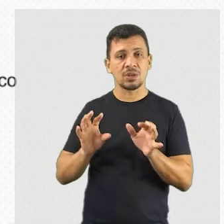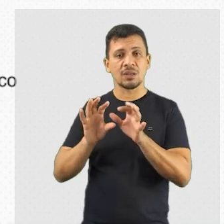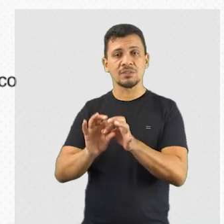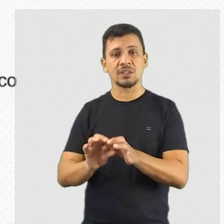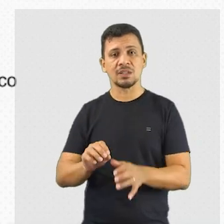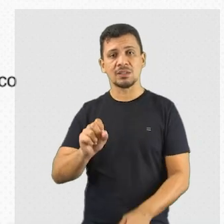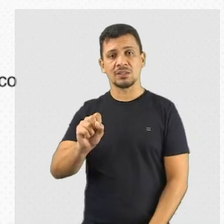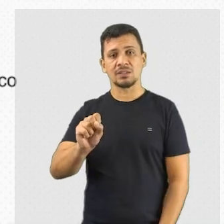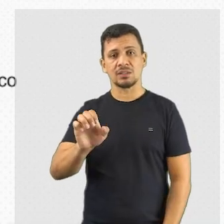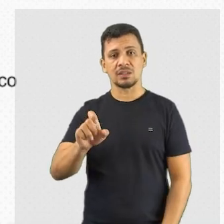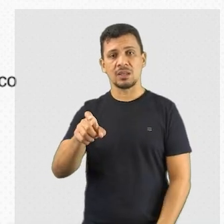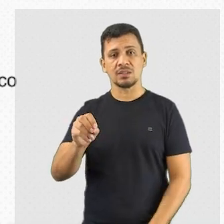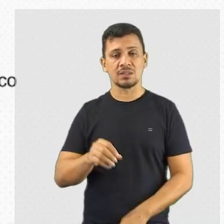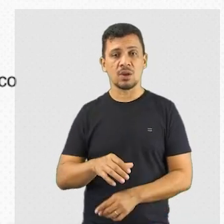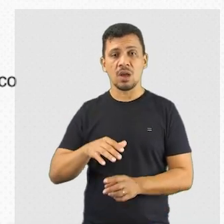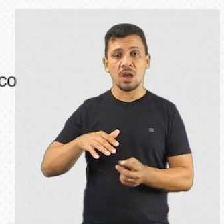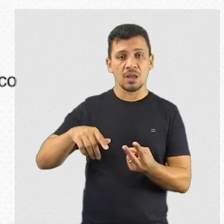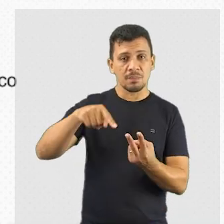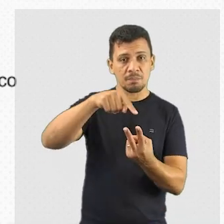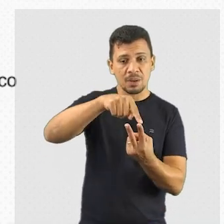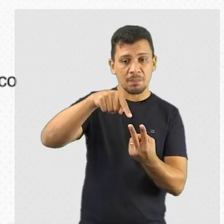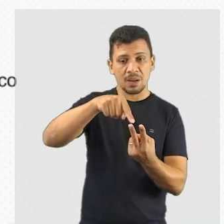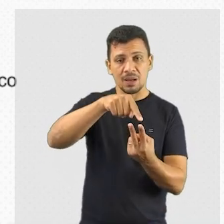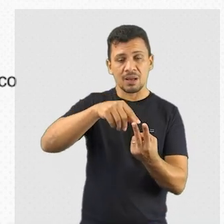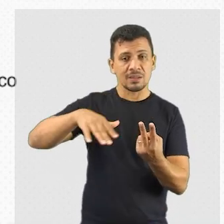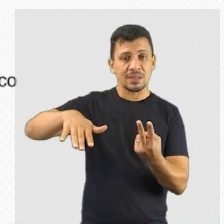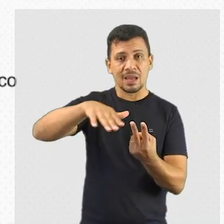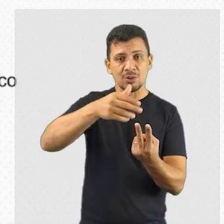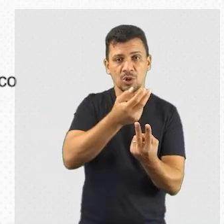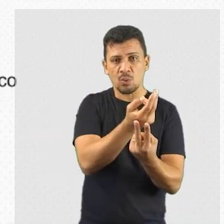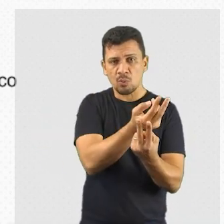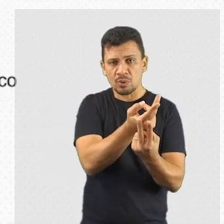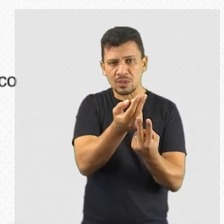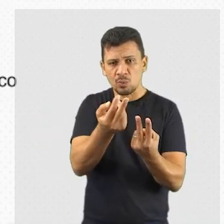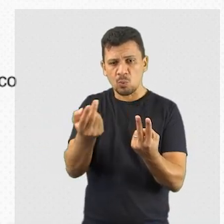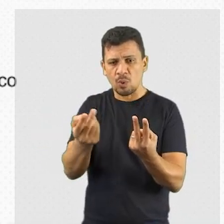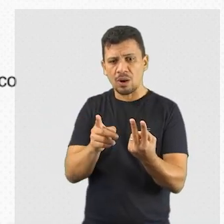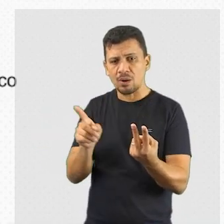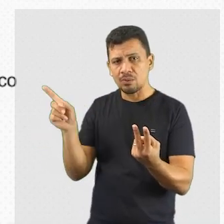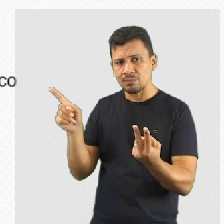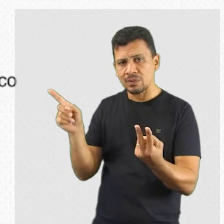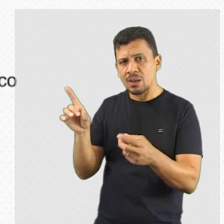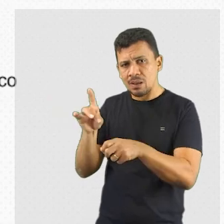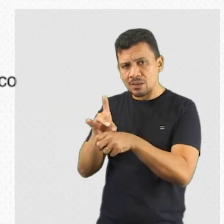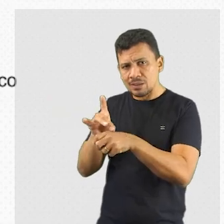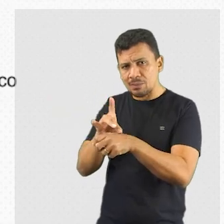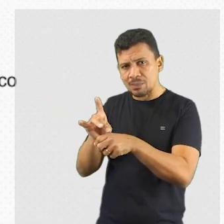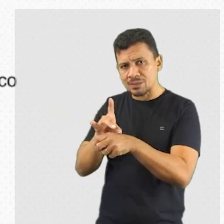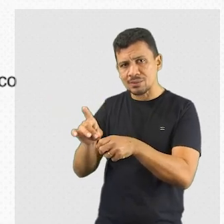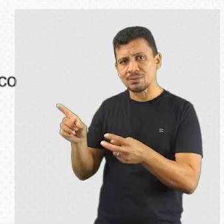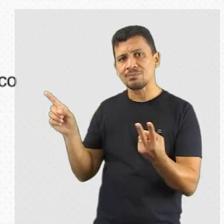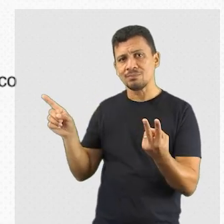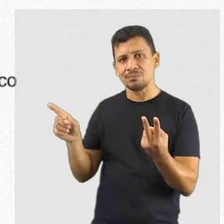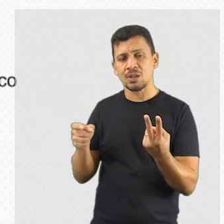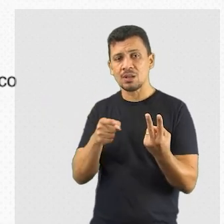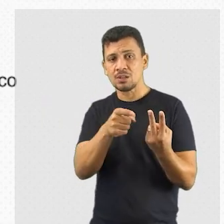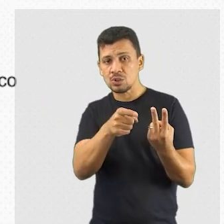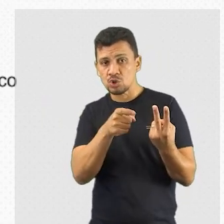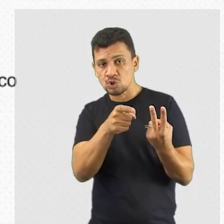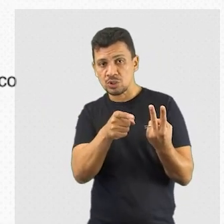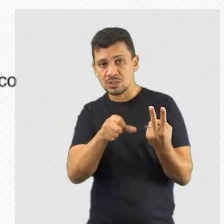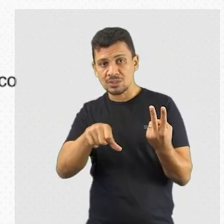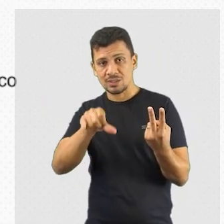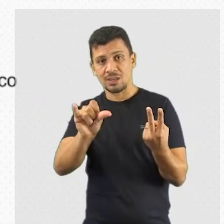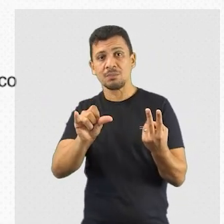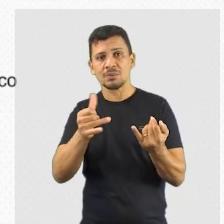na região homóloga, na região que é igual, né? A região que é bem parecida entre o cromossomo X e o